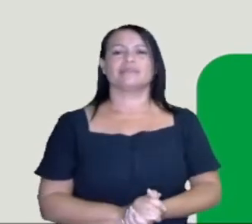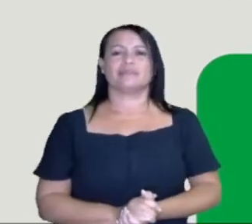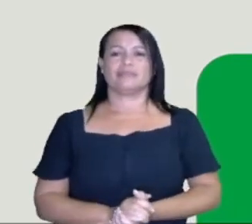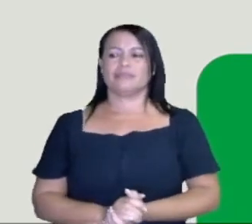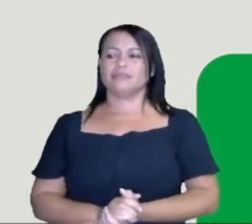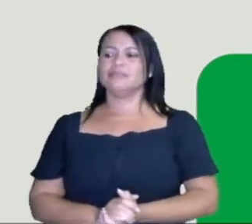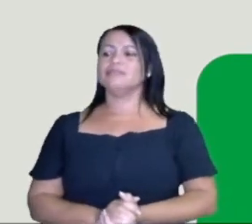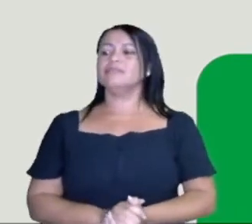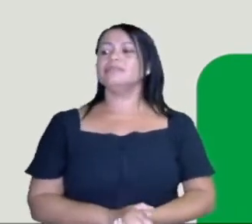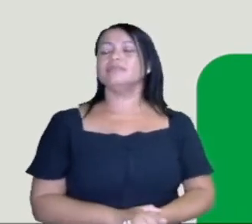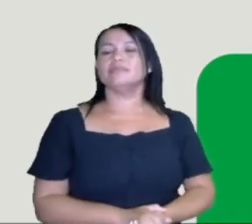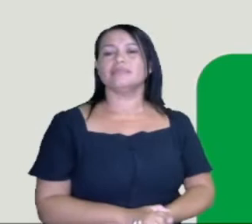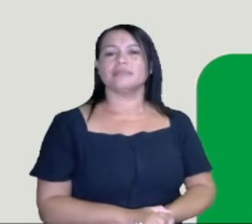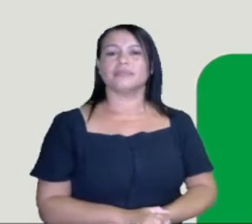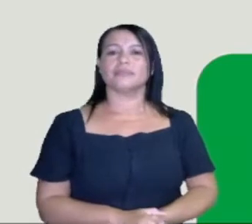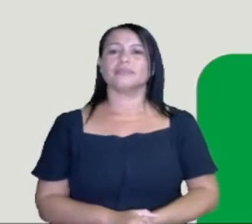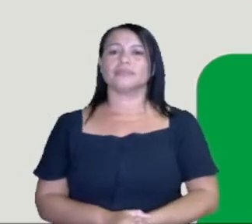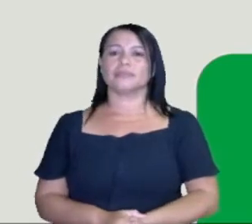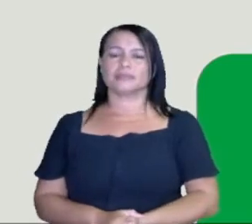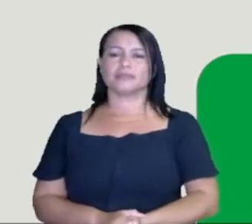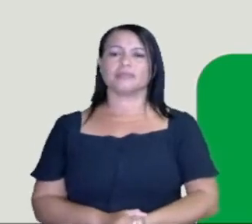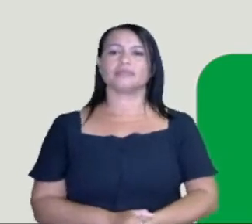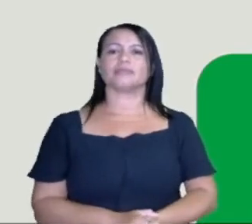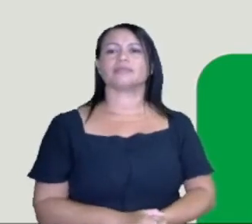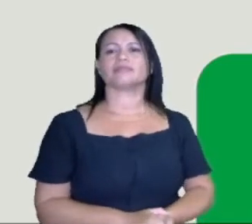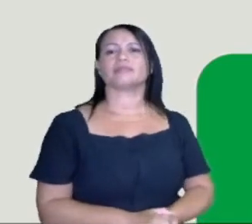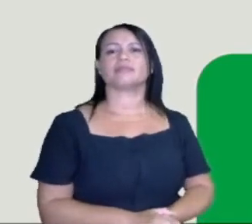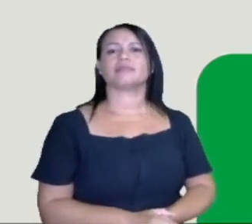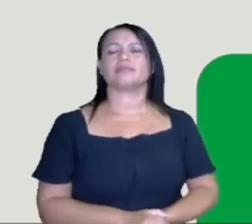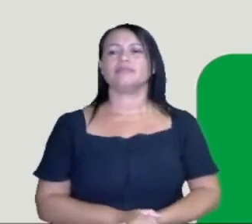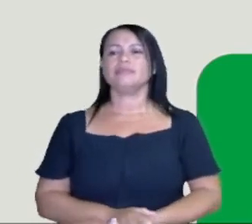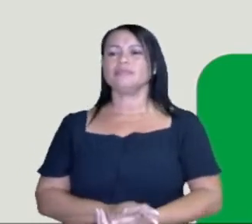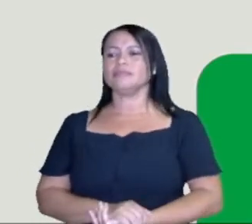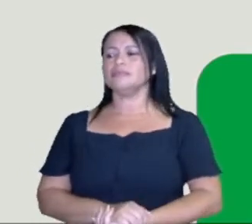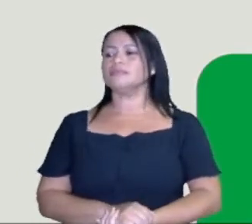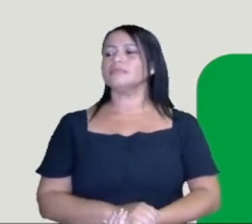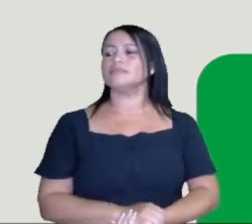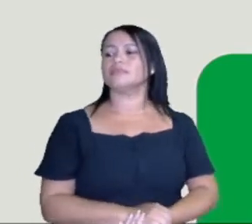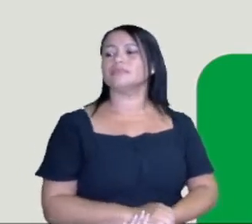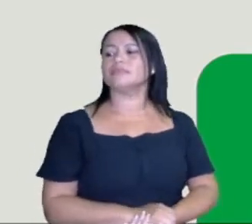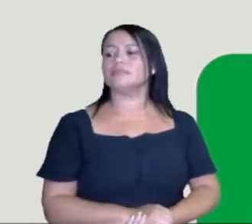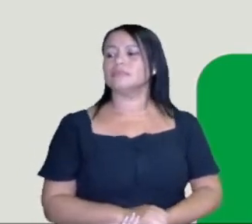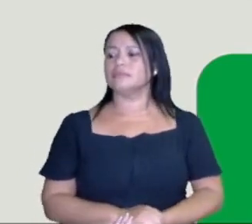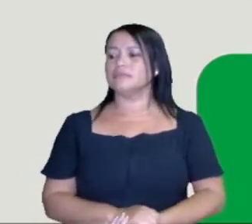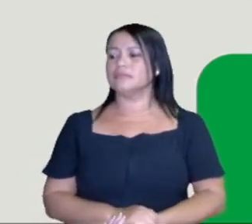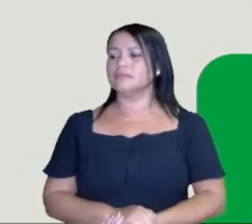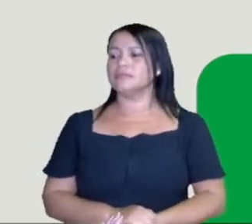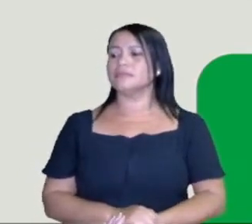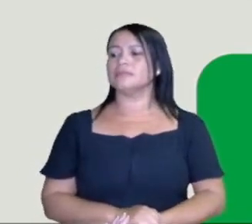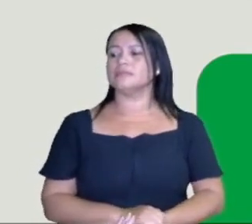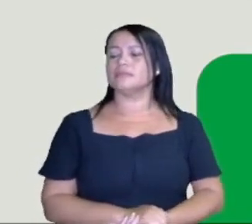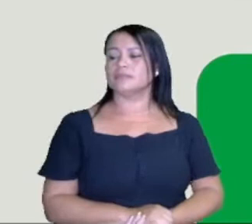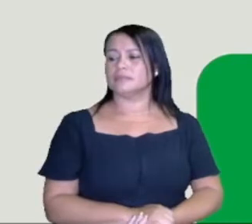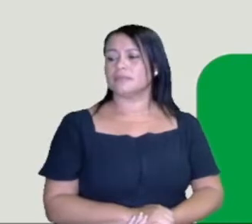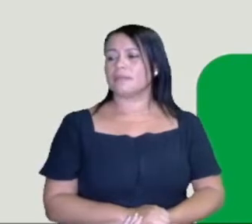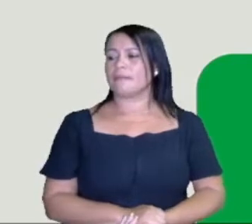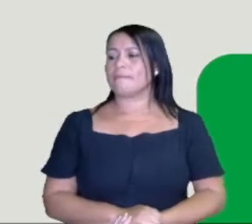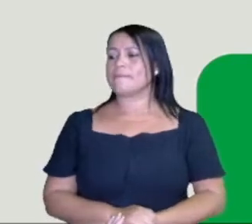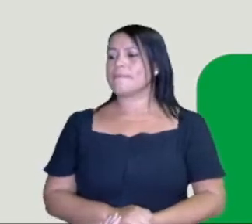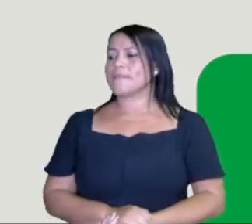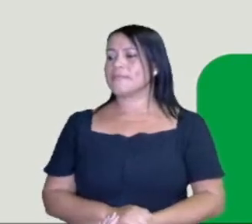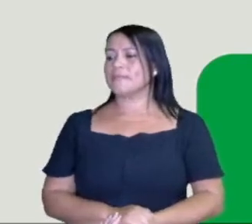When I was 5, everyone told me to be a big boy. When I was